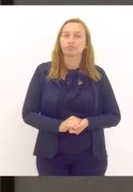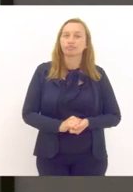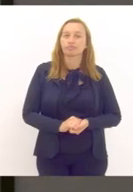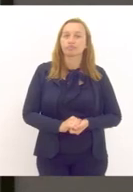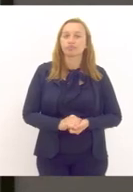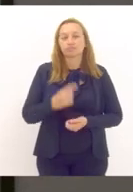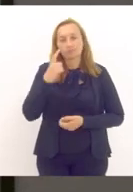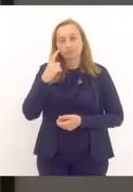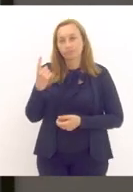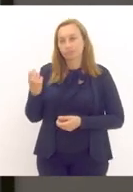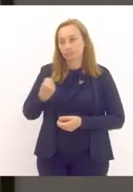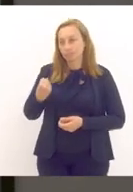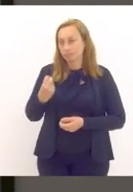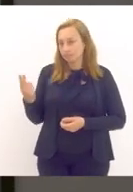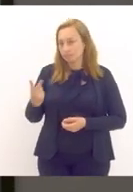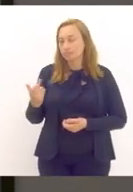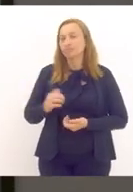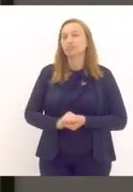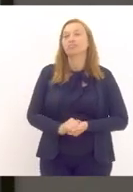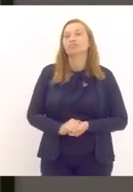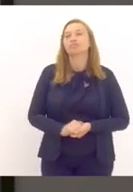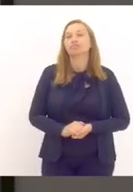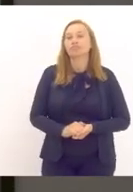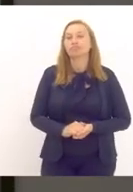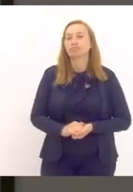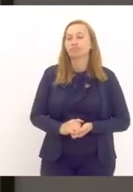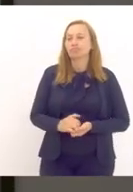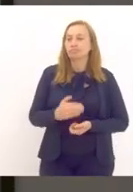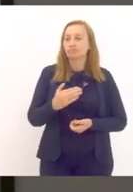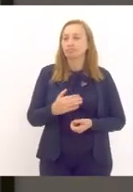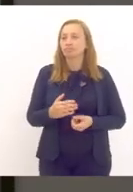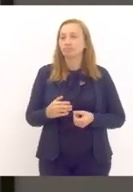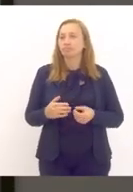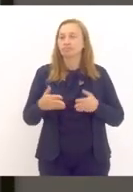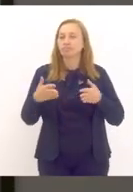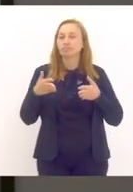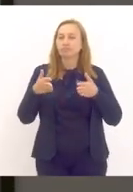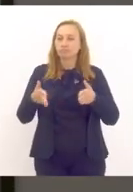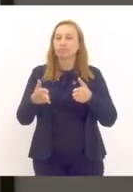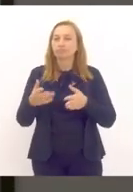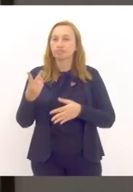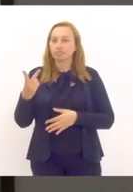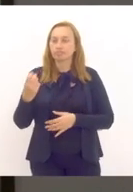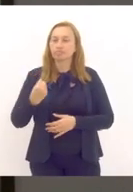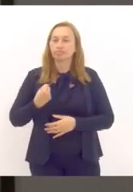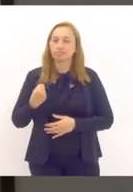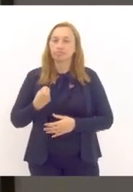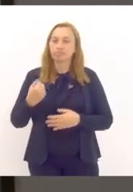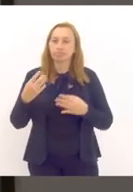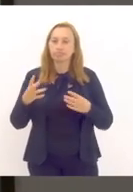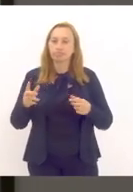juntos, tem um dado sobre despesa que eu pedi para abrir, que me chamou muita atenção.